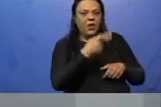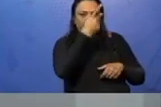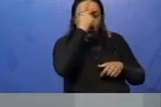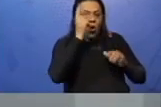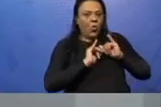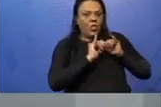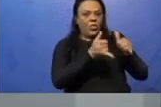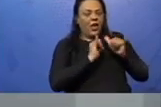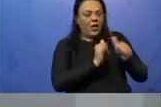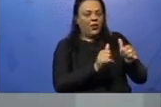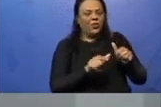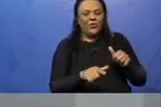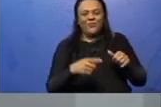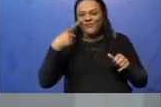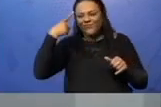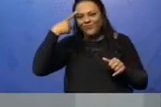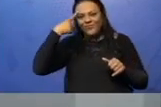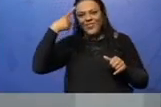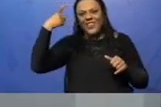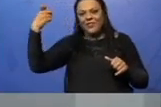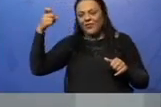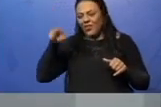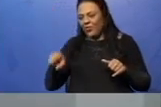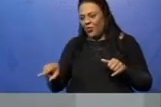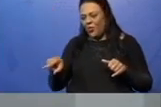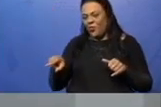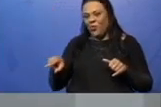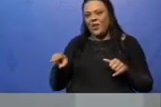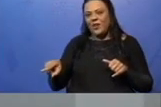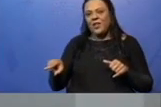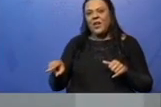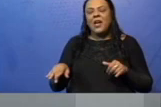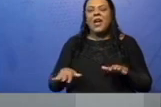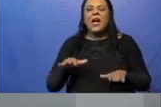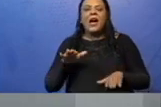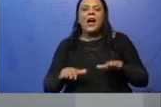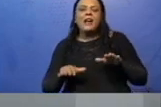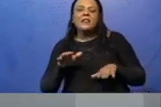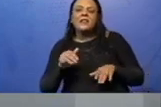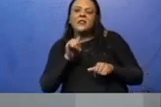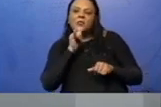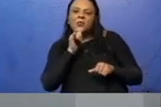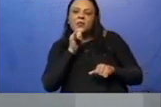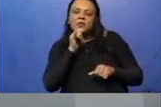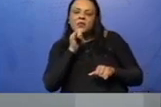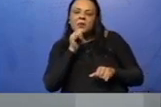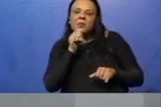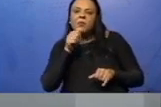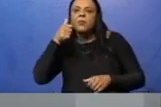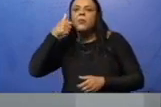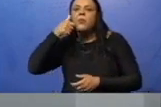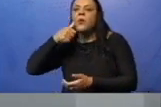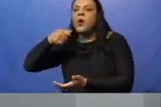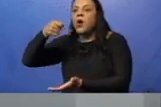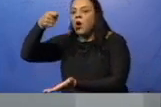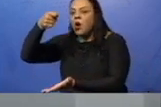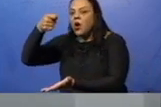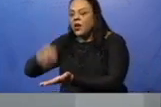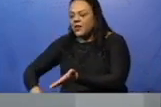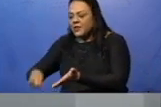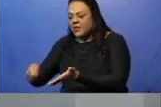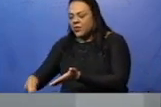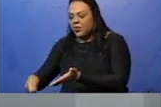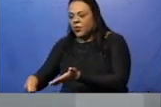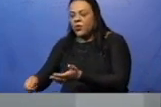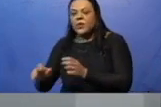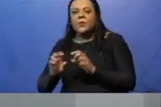autor. Então, quem vai contar essa história, eu posso ter, às vezes, uma mulher que coloca na sua história, ela é uma escritora, mas o narrador é